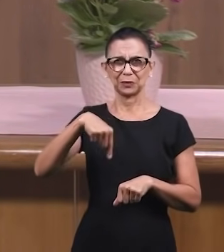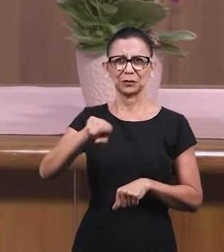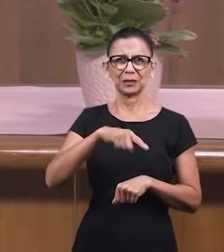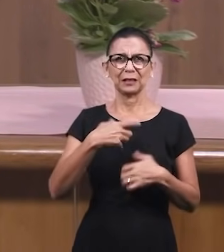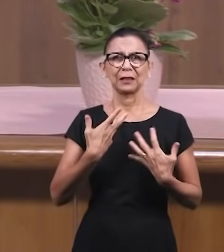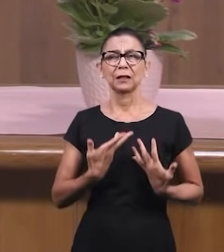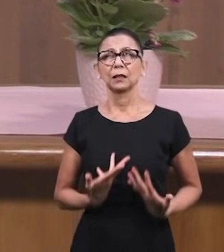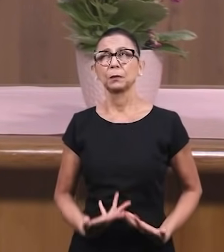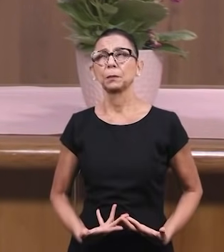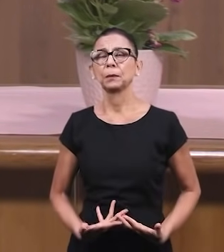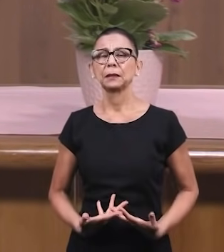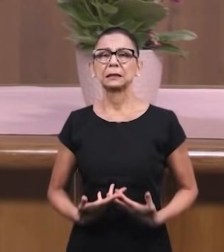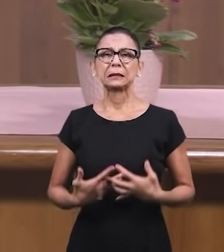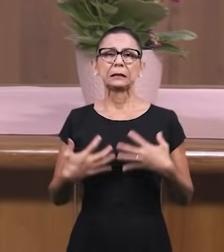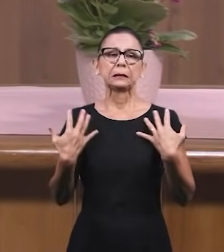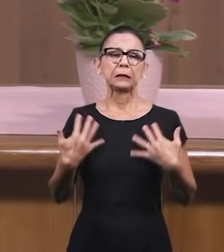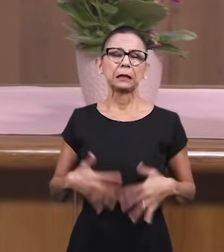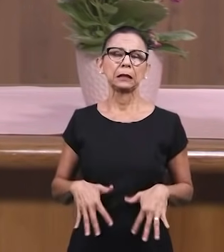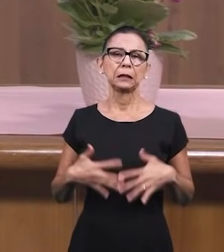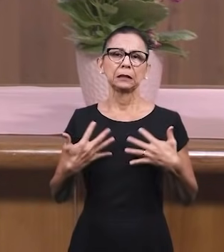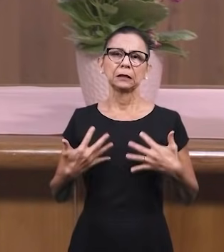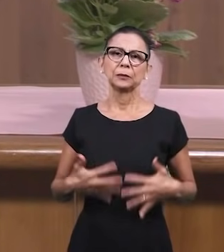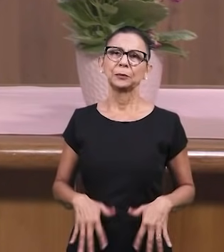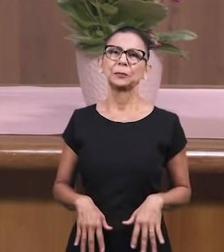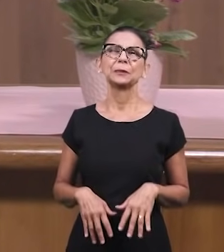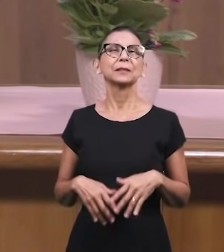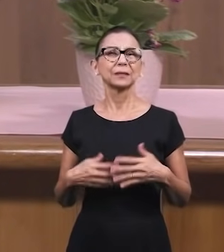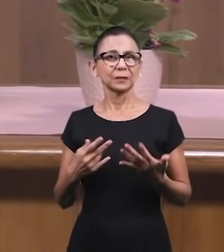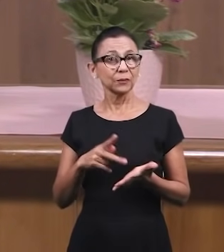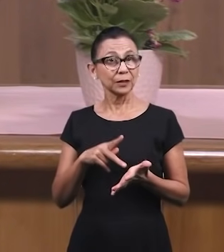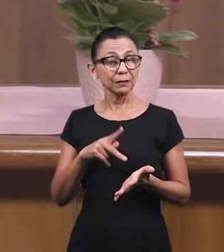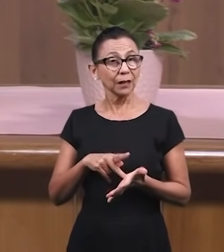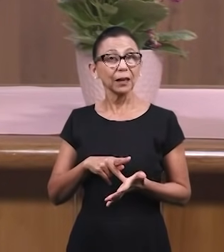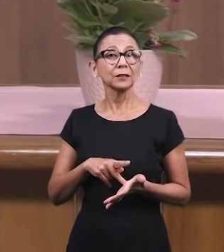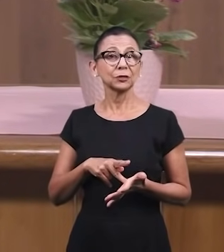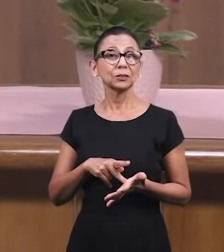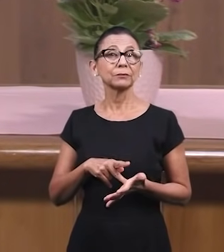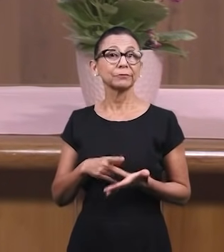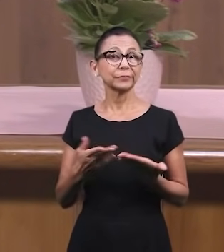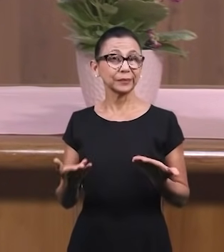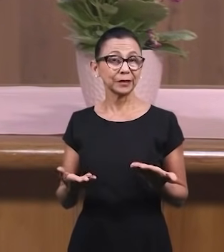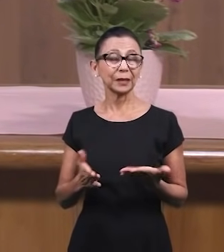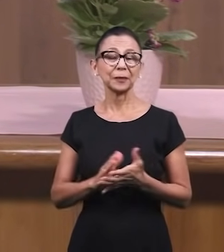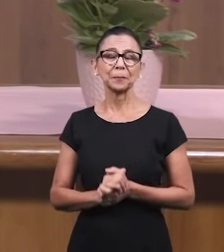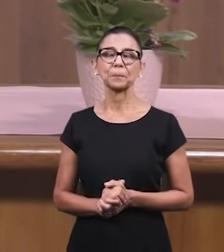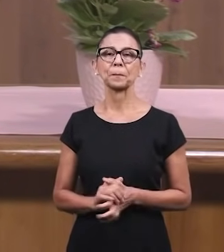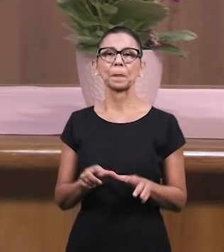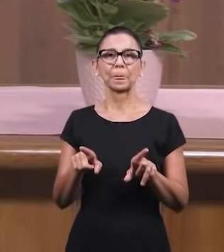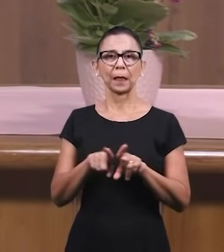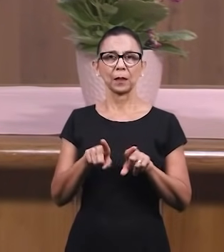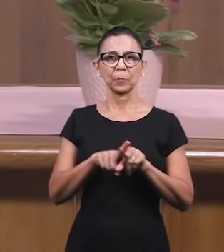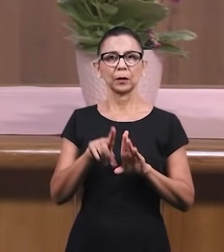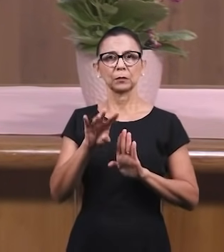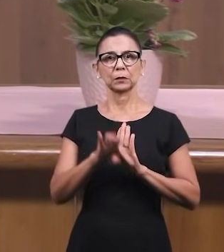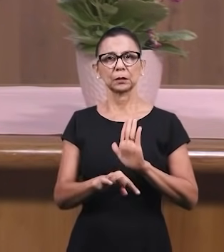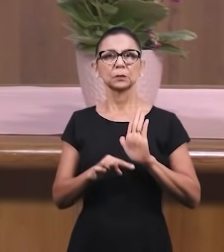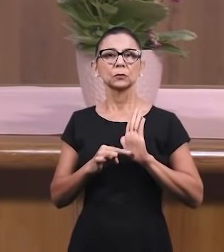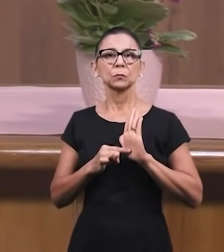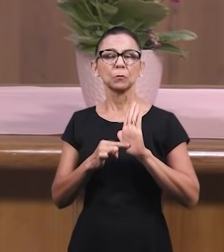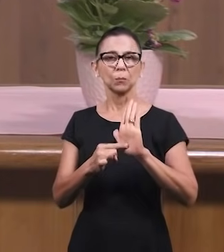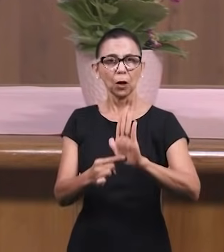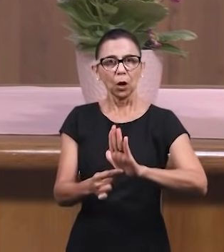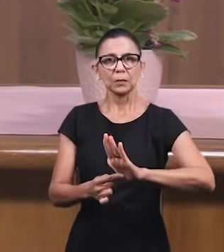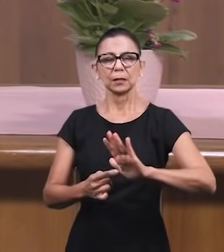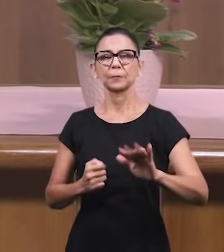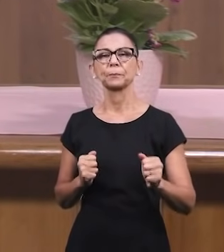estamos fatigados. E aí a Bíblia diz que Jesus veio andando por sobre as águas em direção